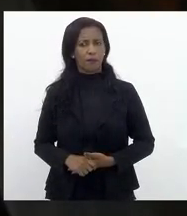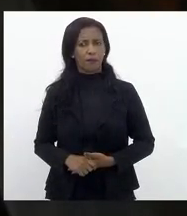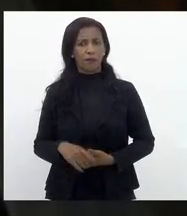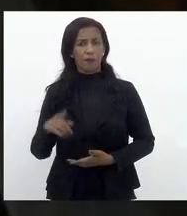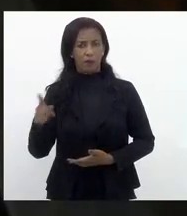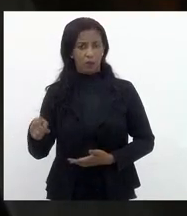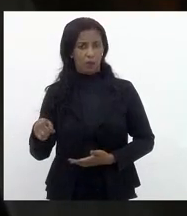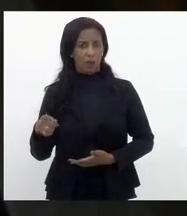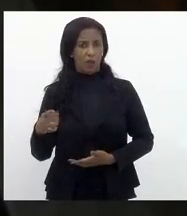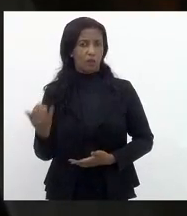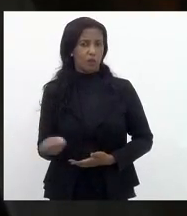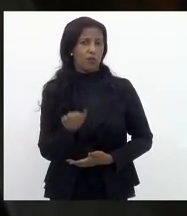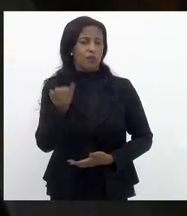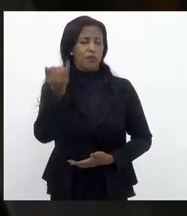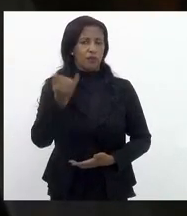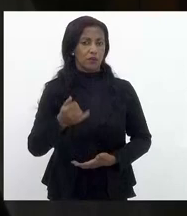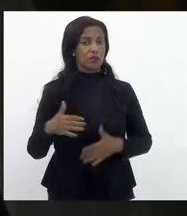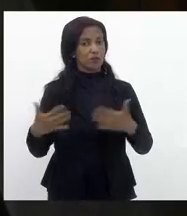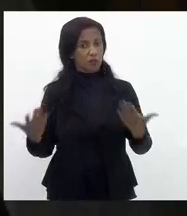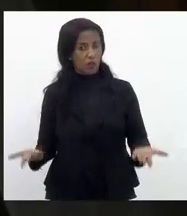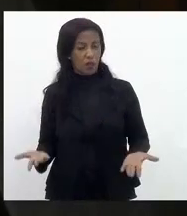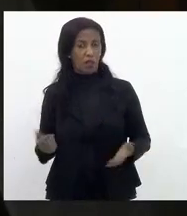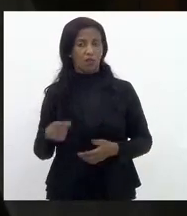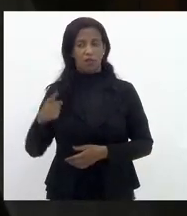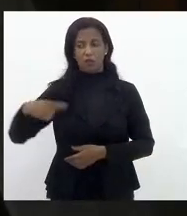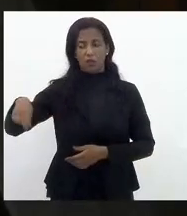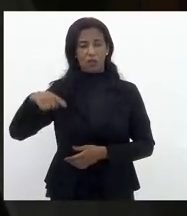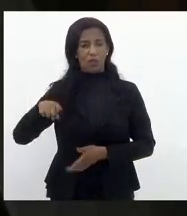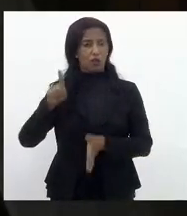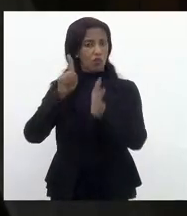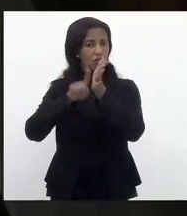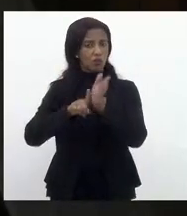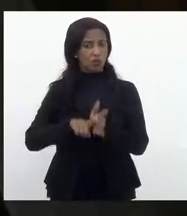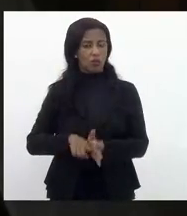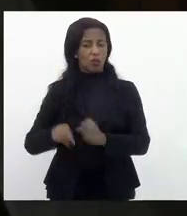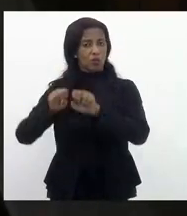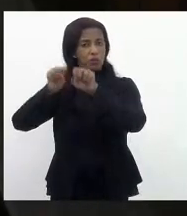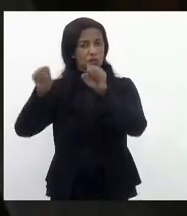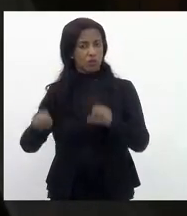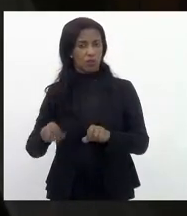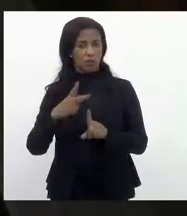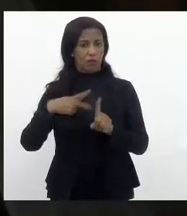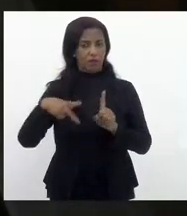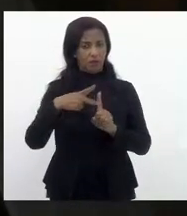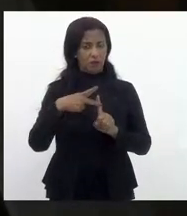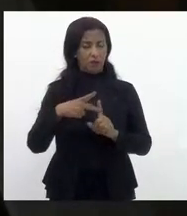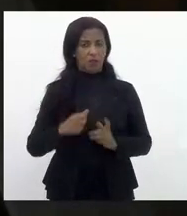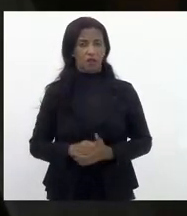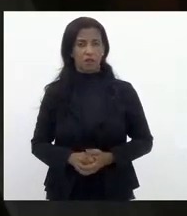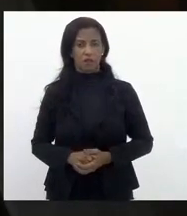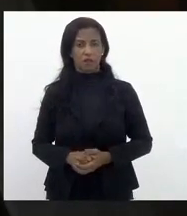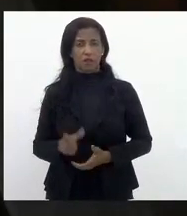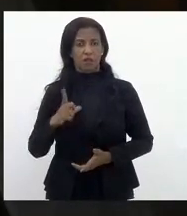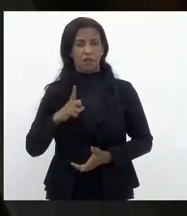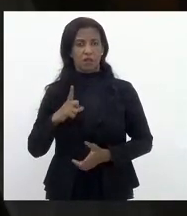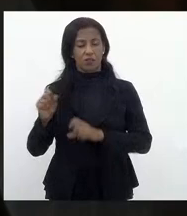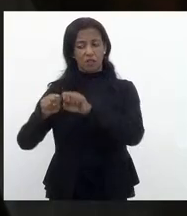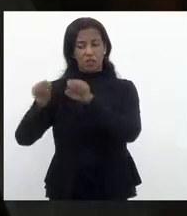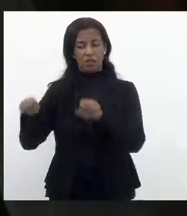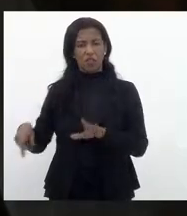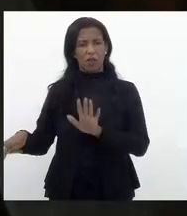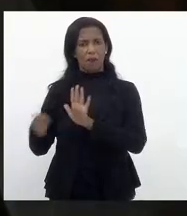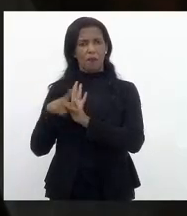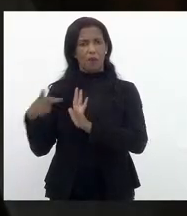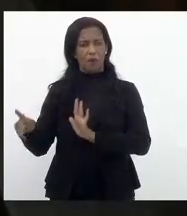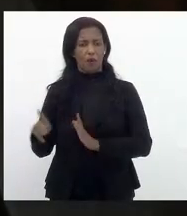relevante é claro que eles não desconto para o sistema Previdenciário eles estão em sistema